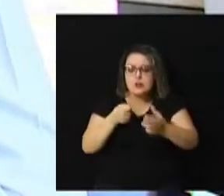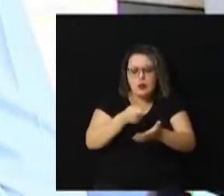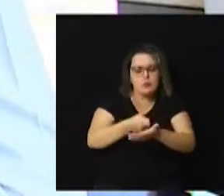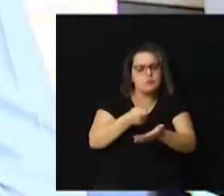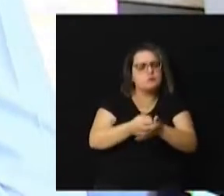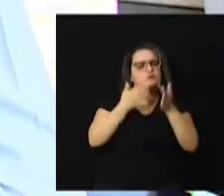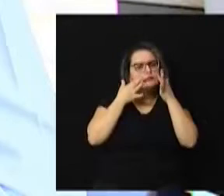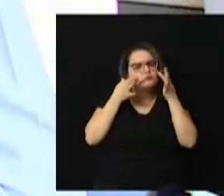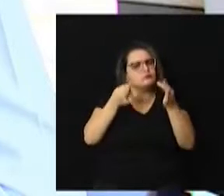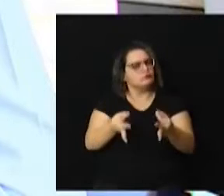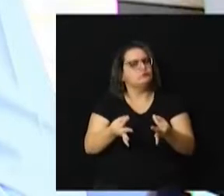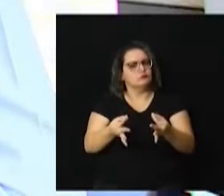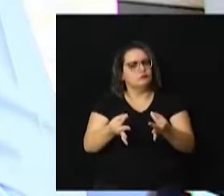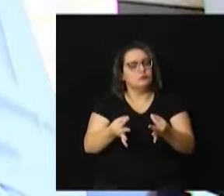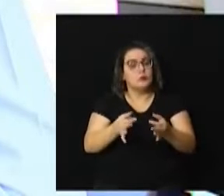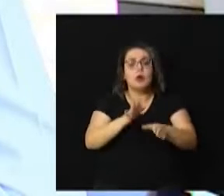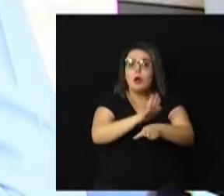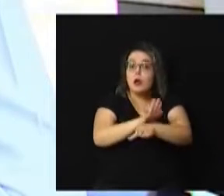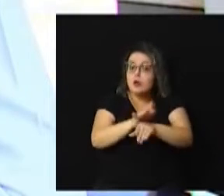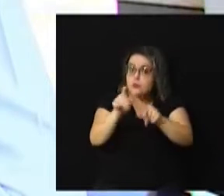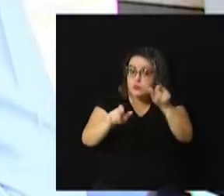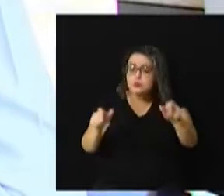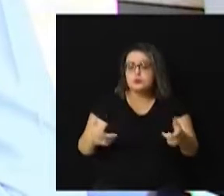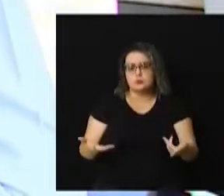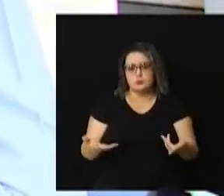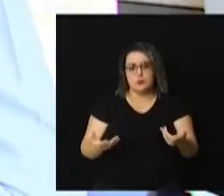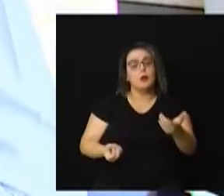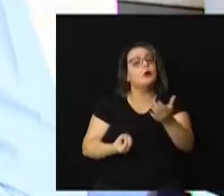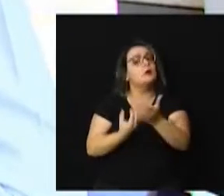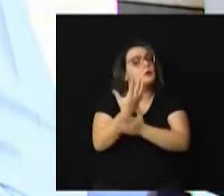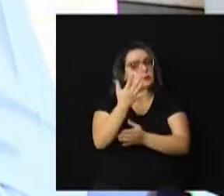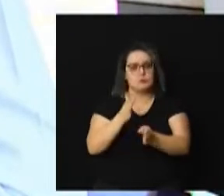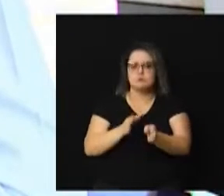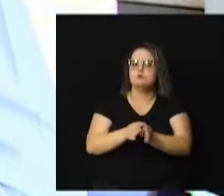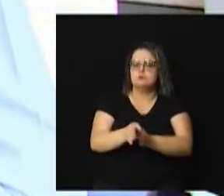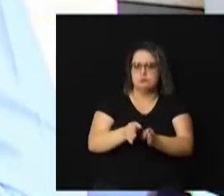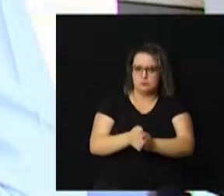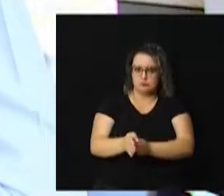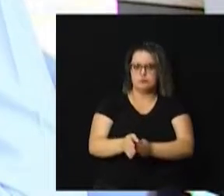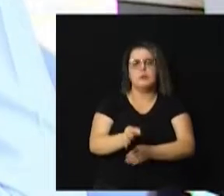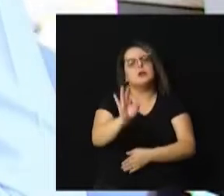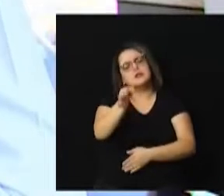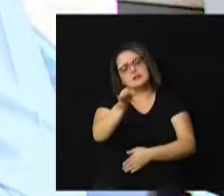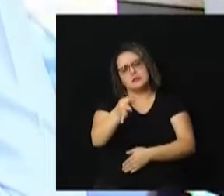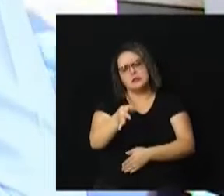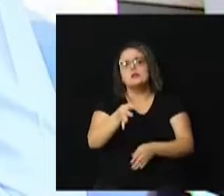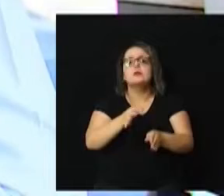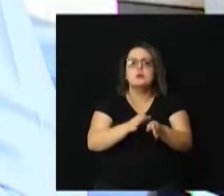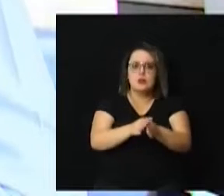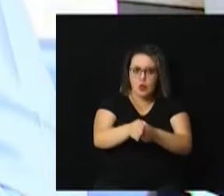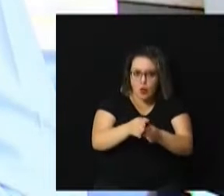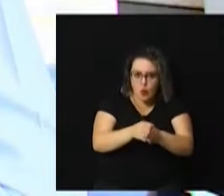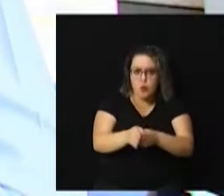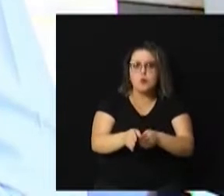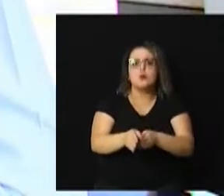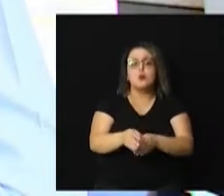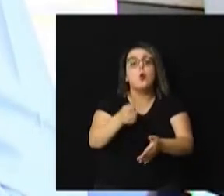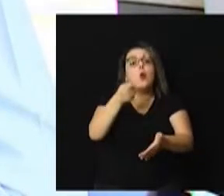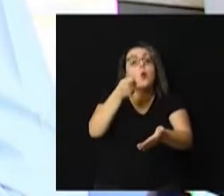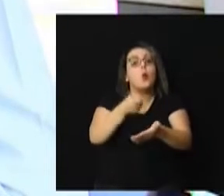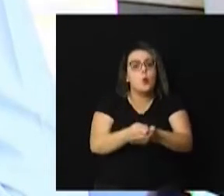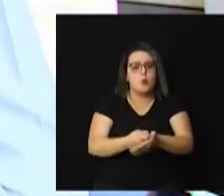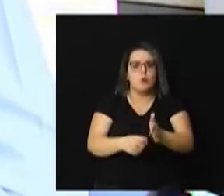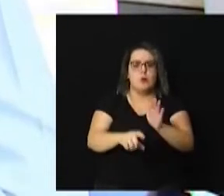bata com mais atenção, que ajude essas pessoas. Então, criando o conselho, a gente tem certeza que esse conselho vai fazer com que